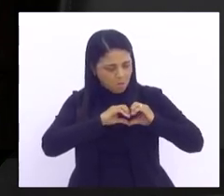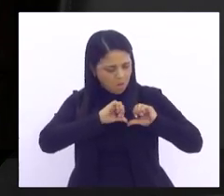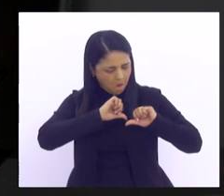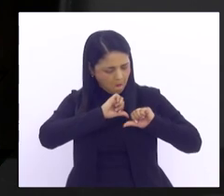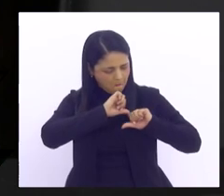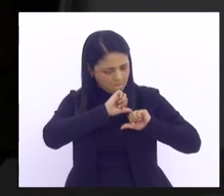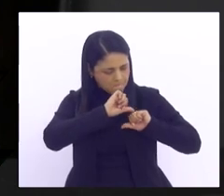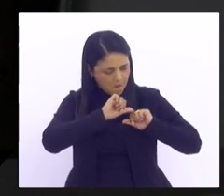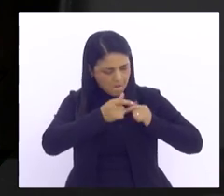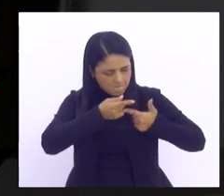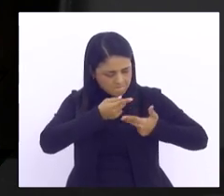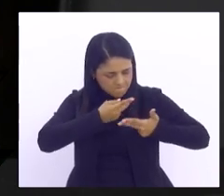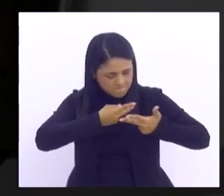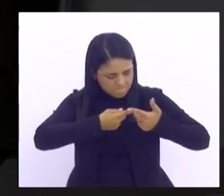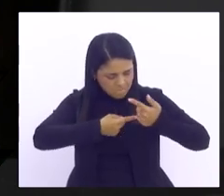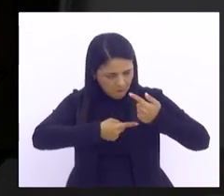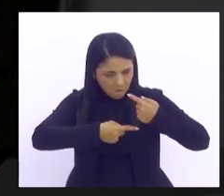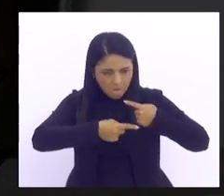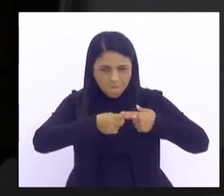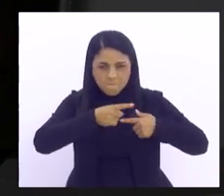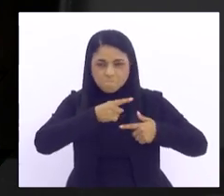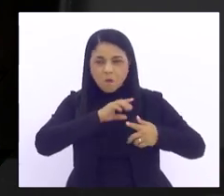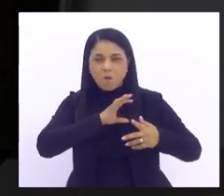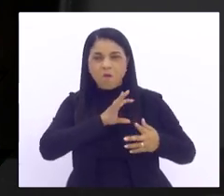transformando amorosamente